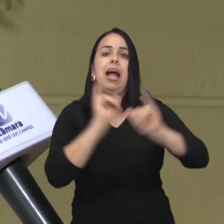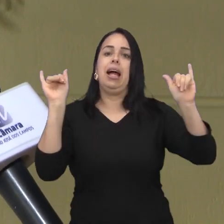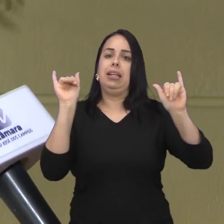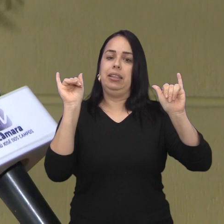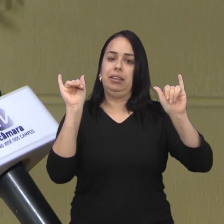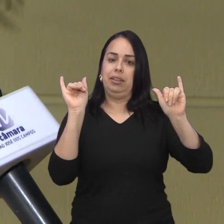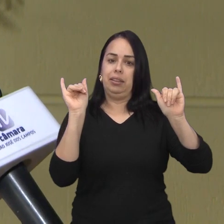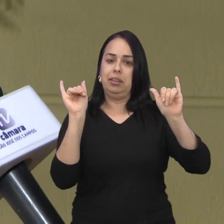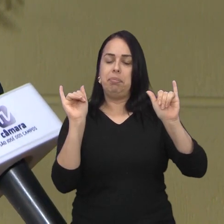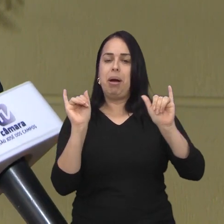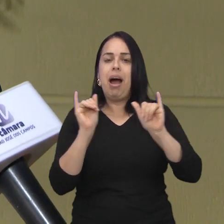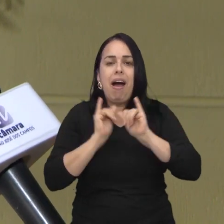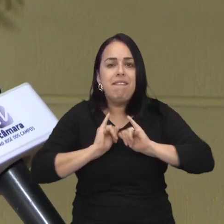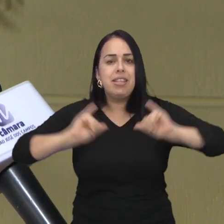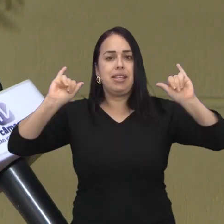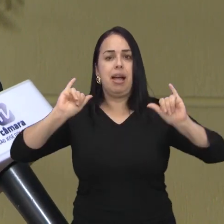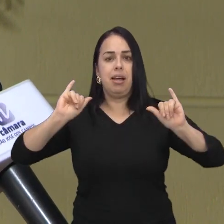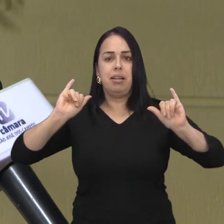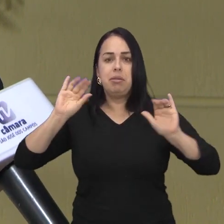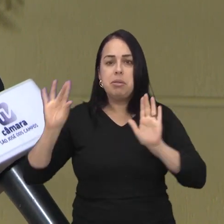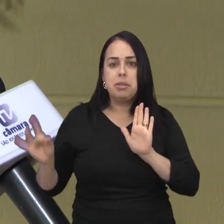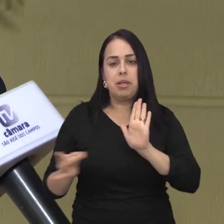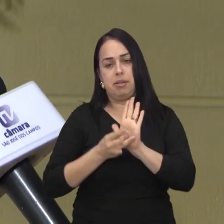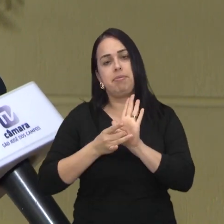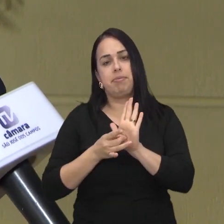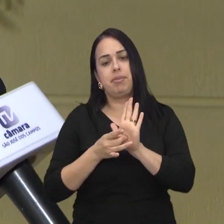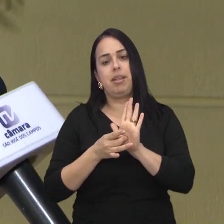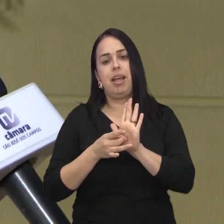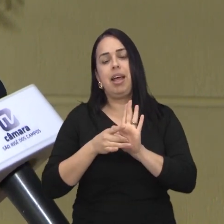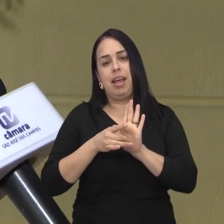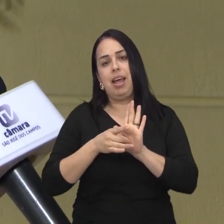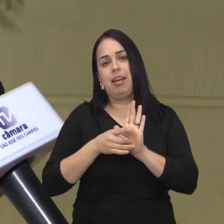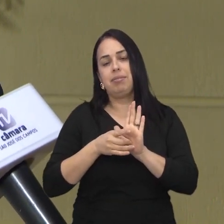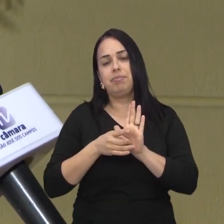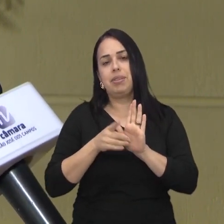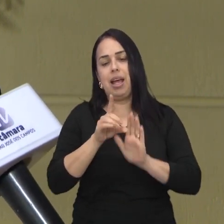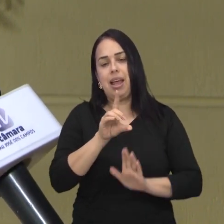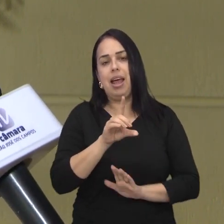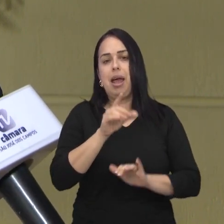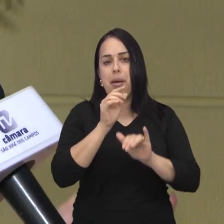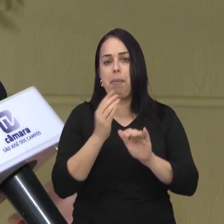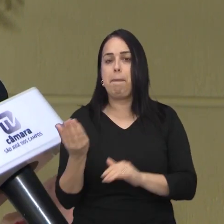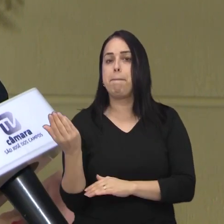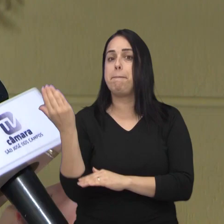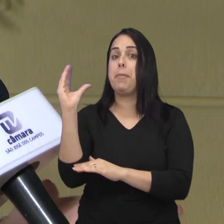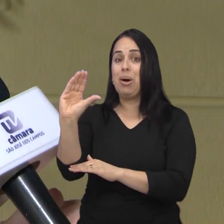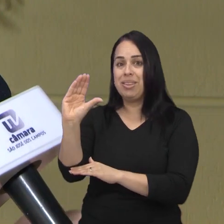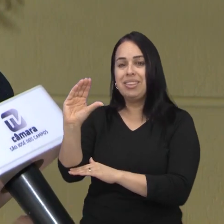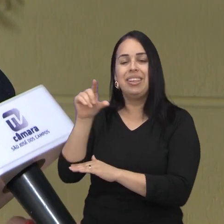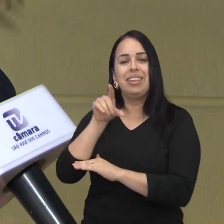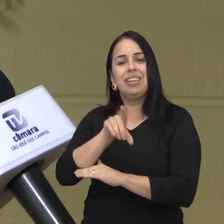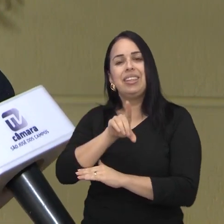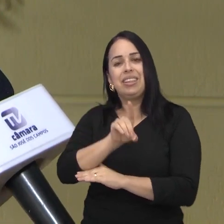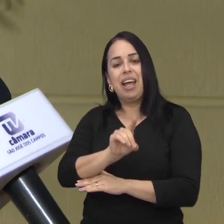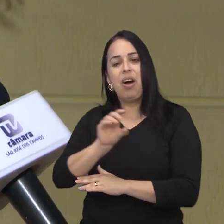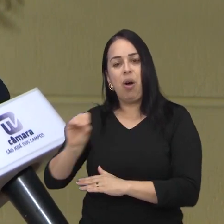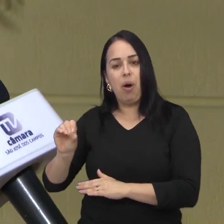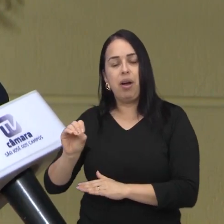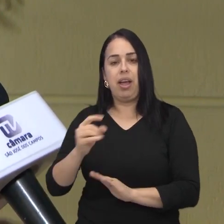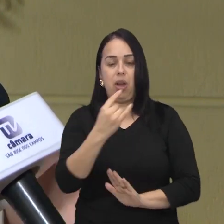veículo natural para que eu dê publicidade a todas as pessoas é a publicação,